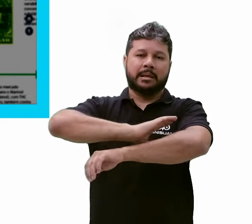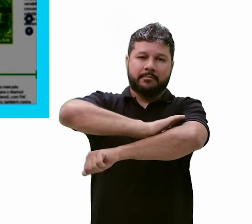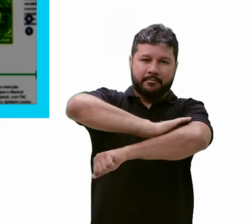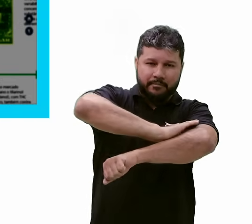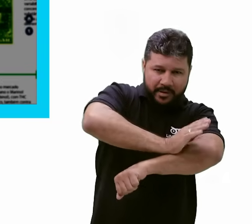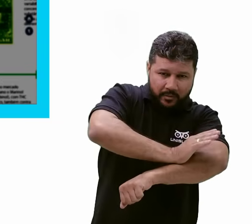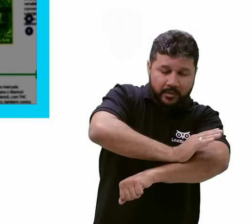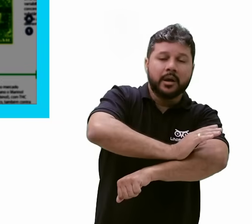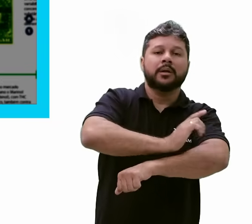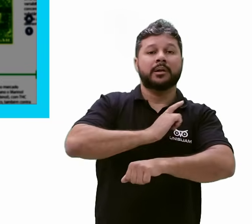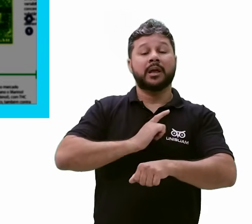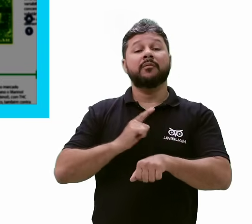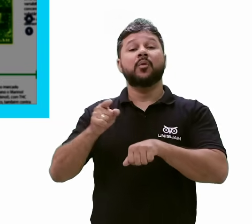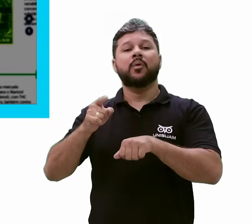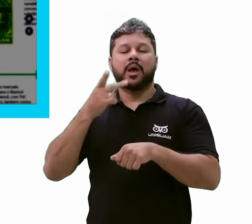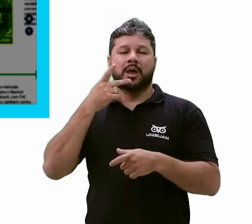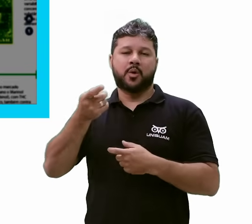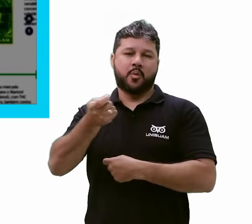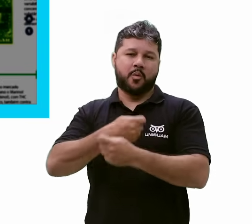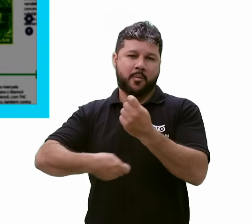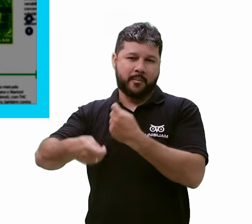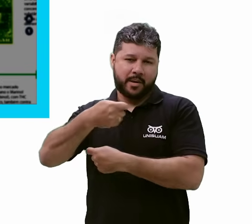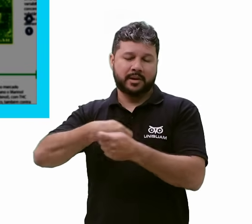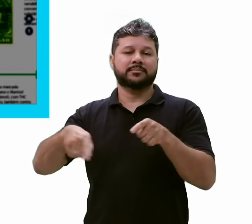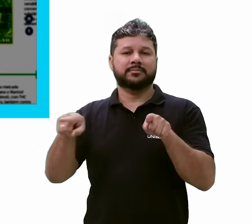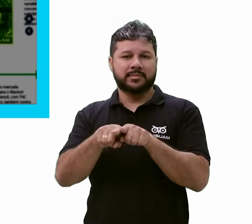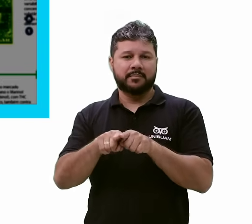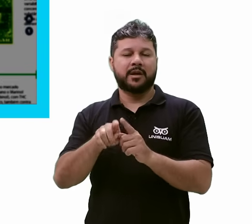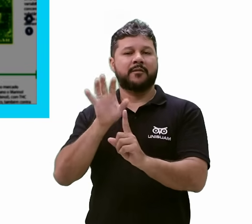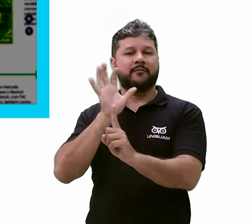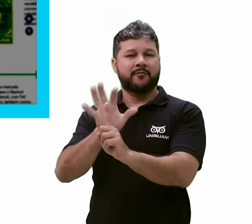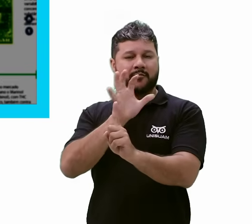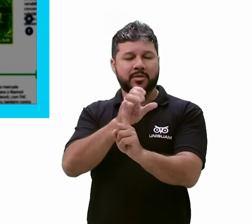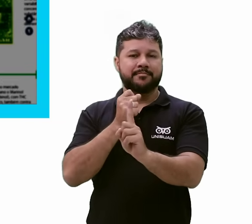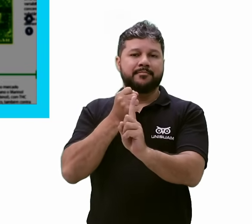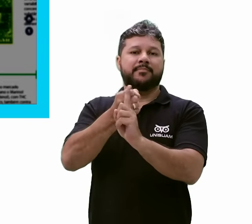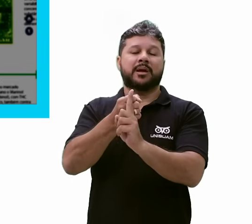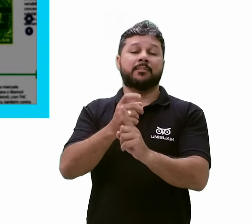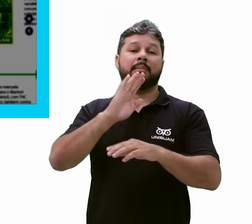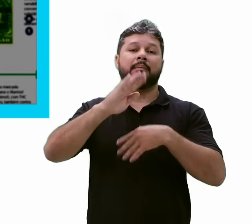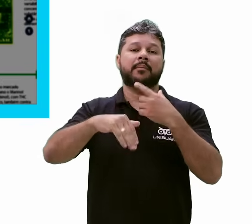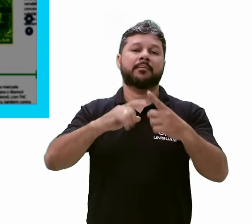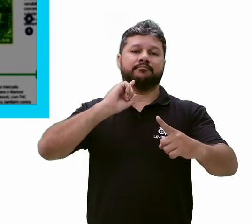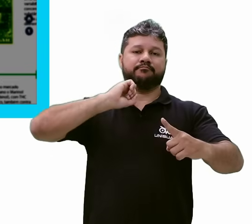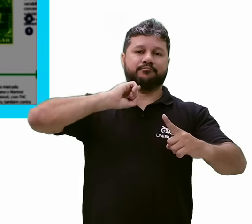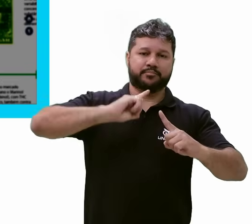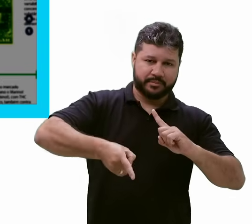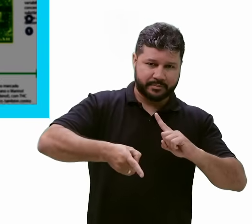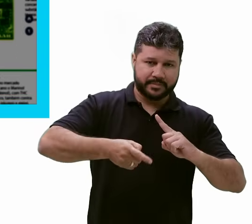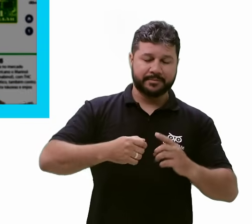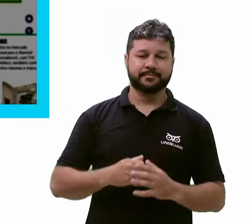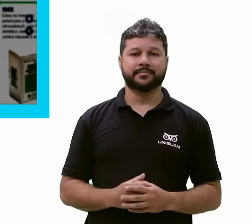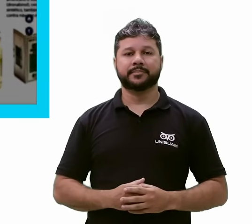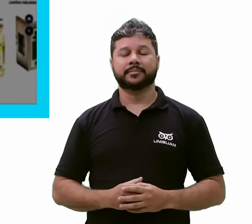questão racial, houve essa questão comercial, tá? Para chegar nessa proibição.